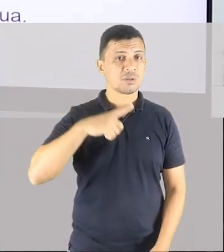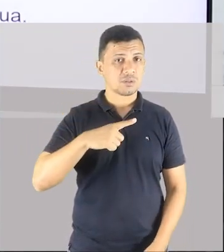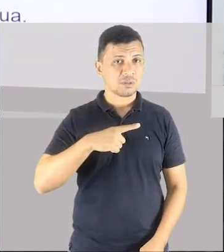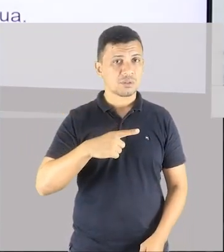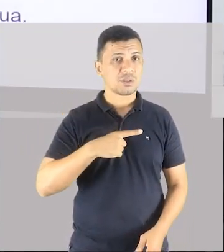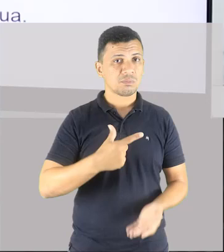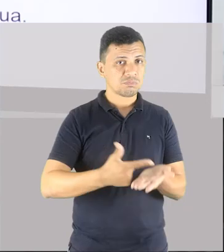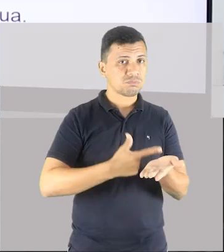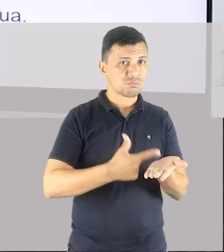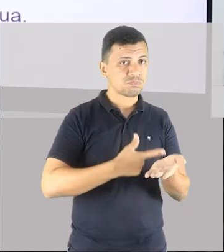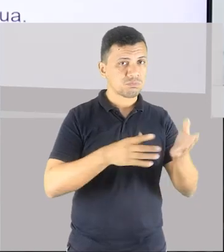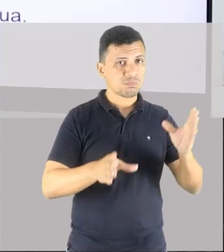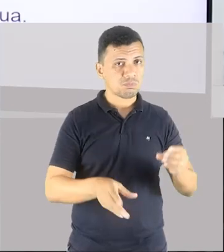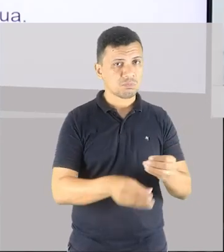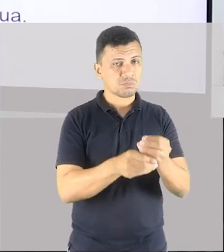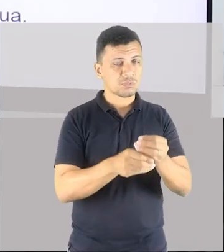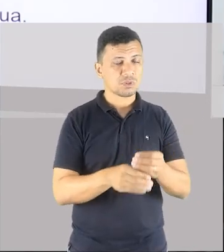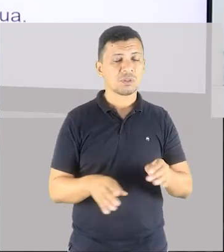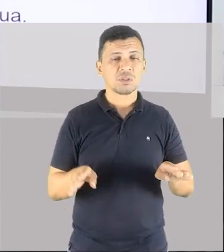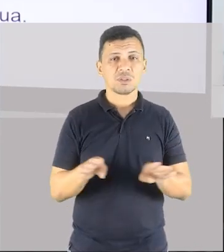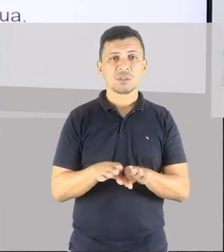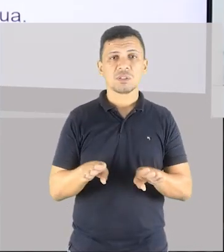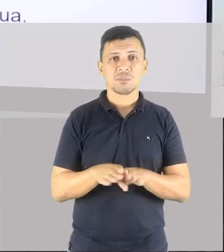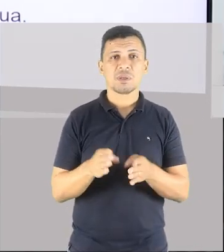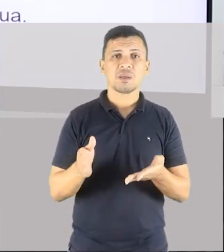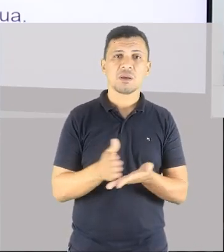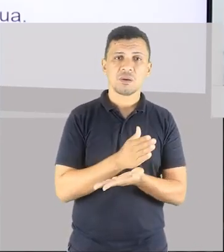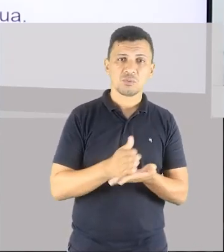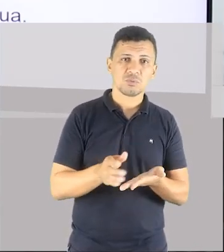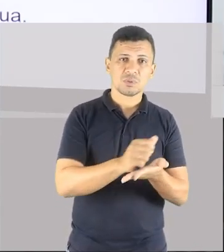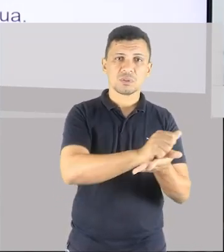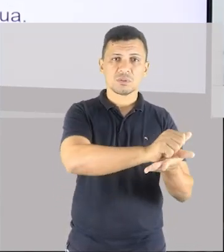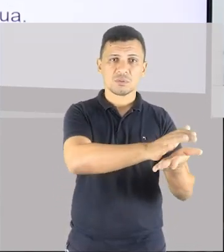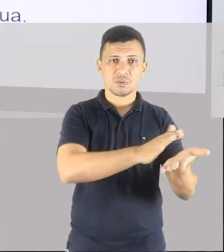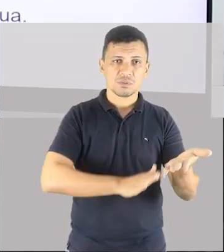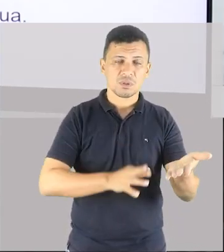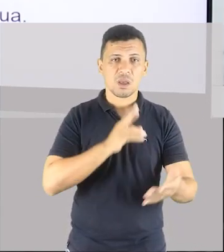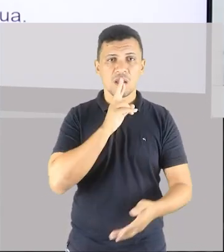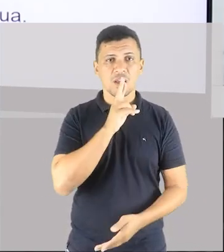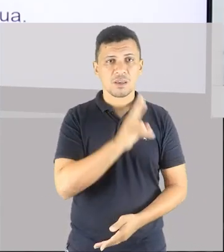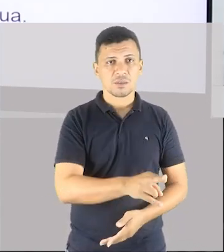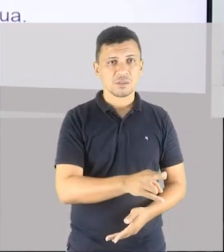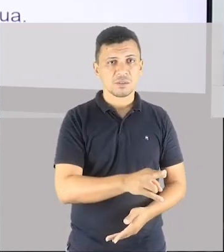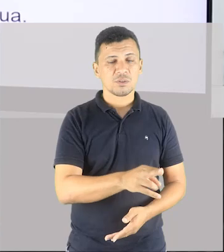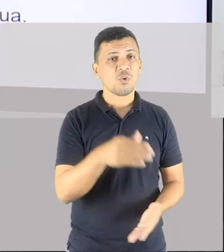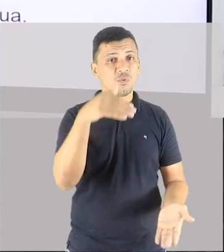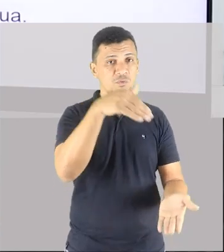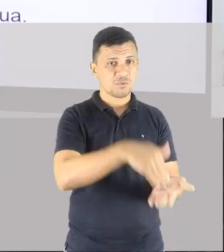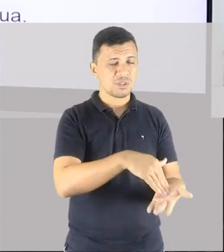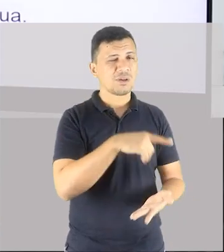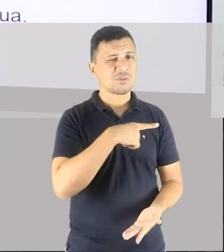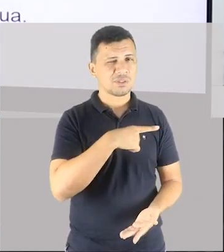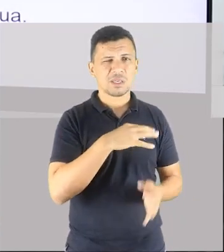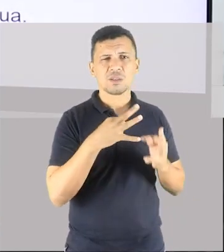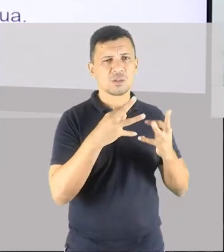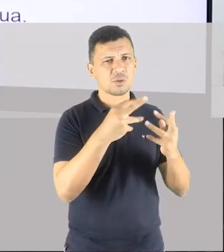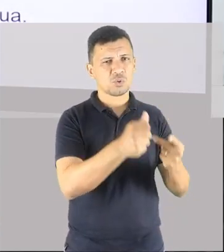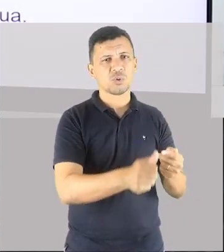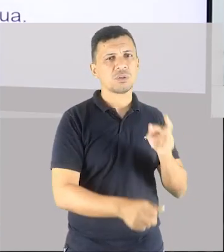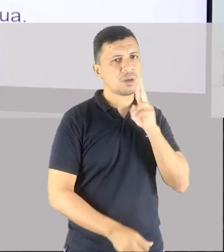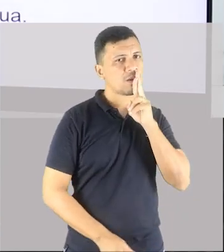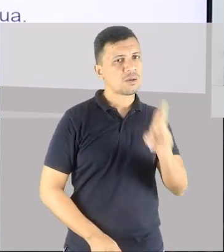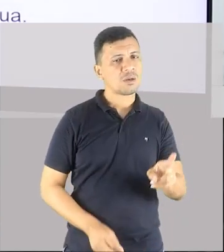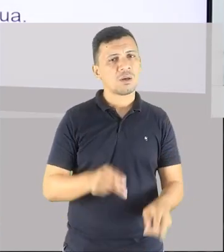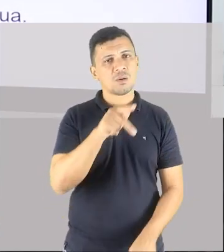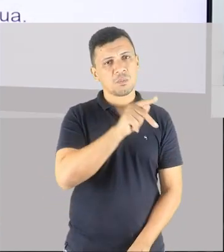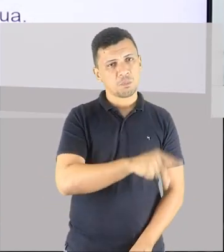material complementar, e também nesse material tem alguns exercícios para vocês fazerem e vai ter o gabarito lá no final, tá bom? O professor pode